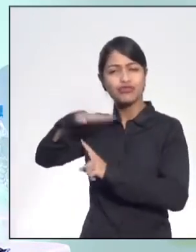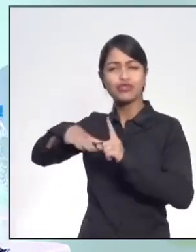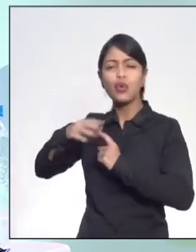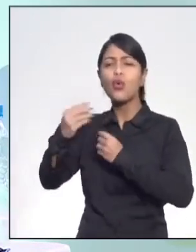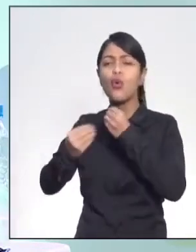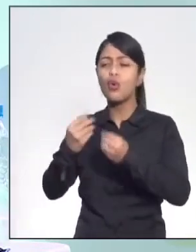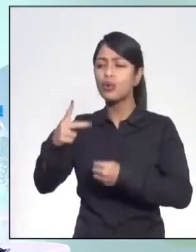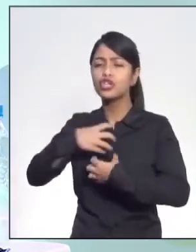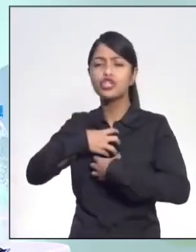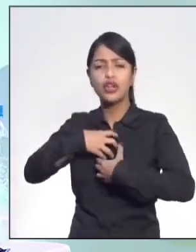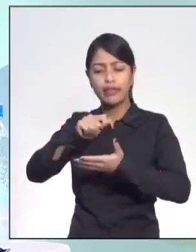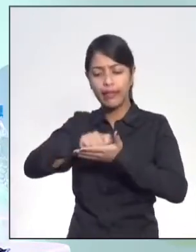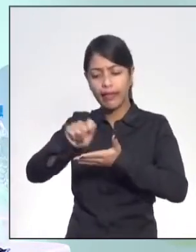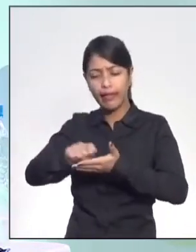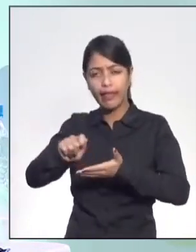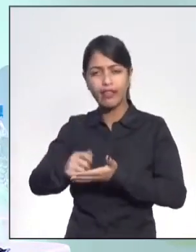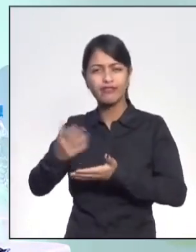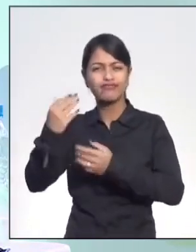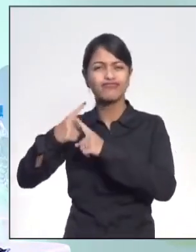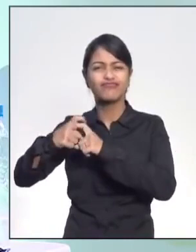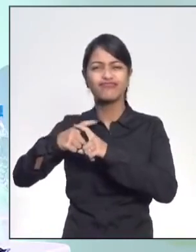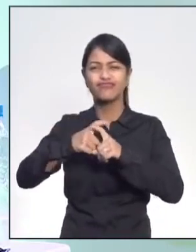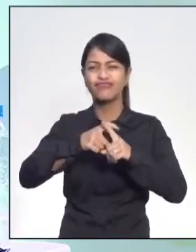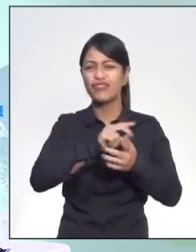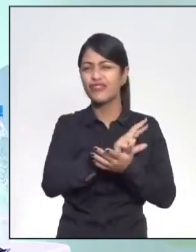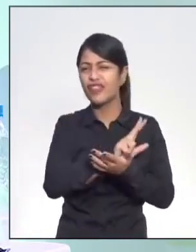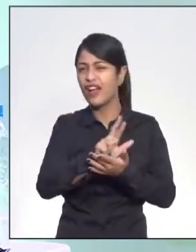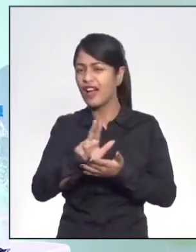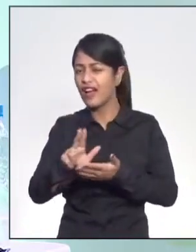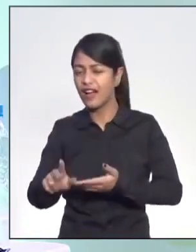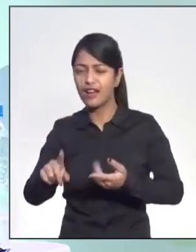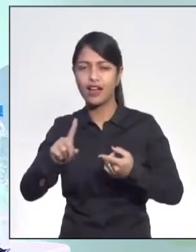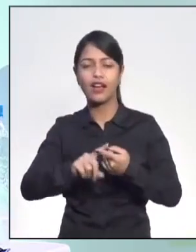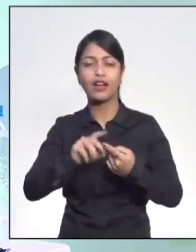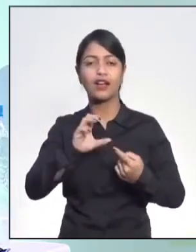de escrita cuneiforme, hieroglífica, falamos também que